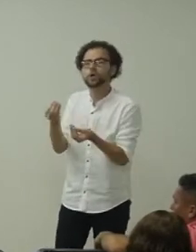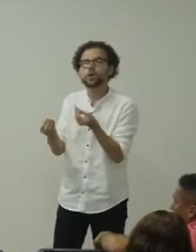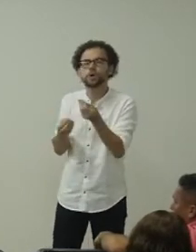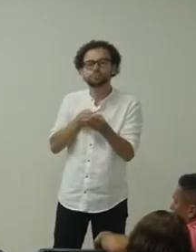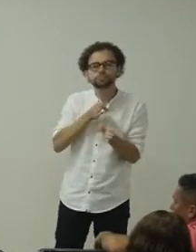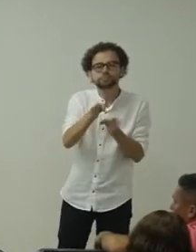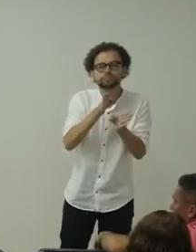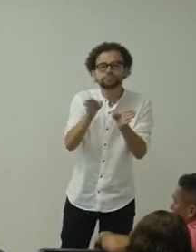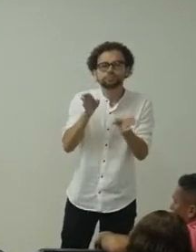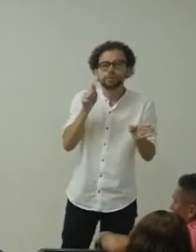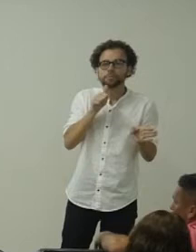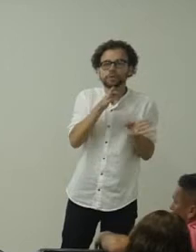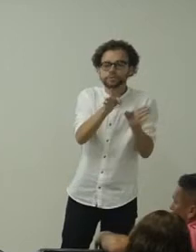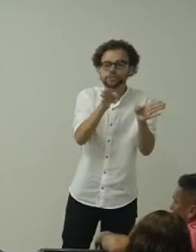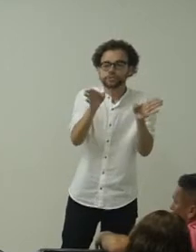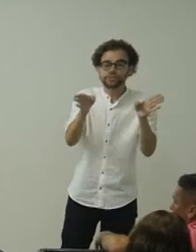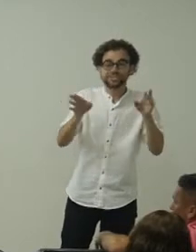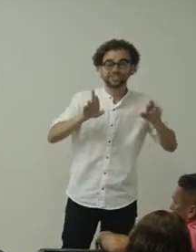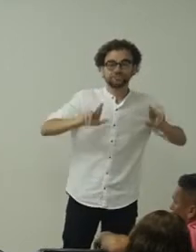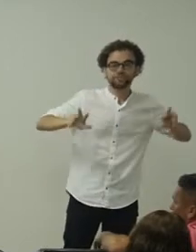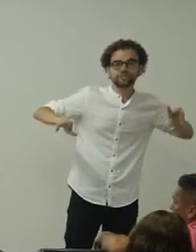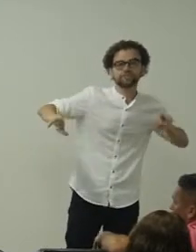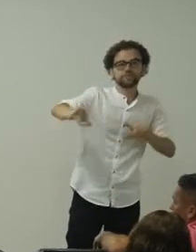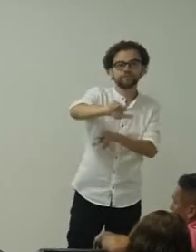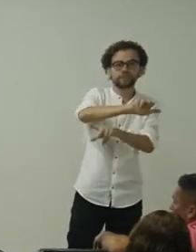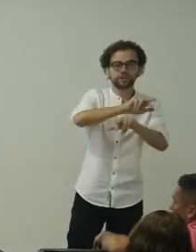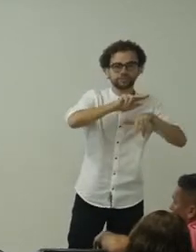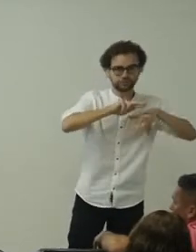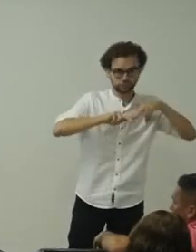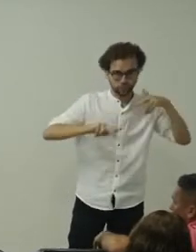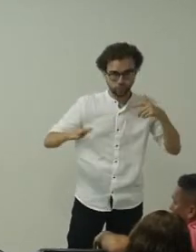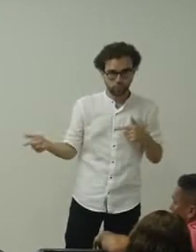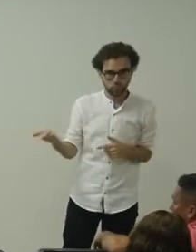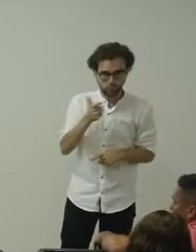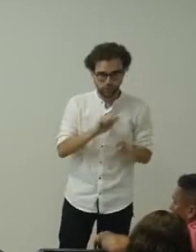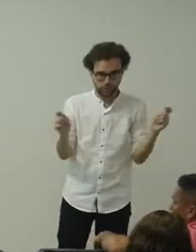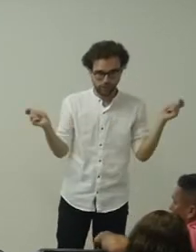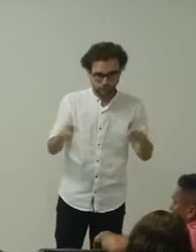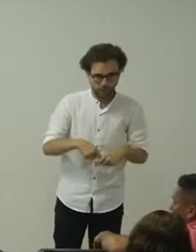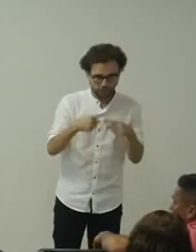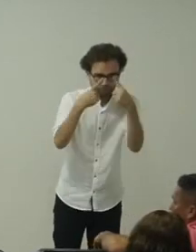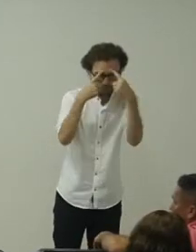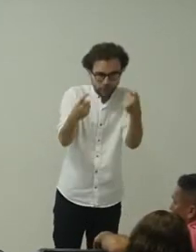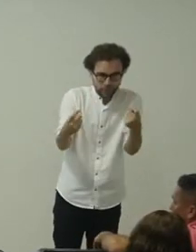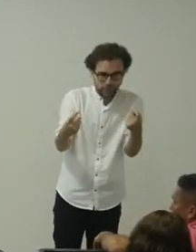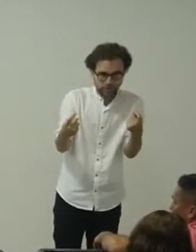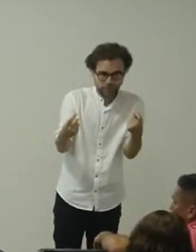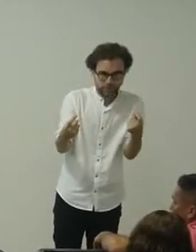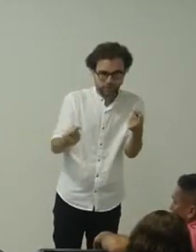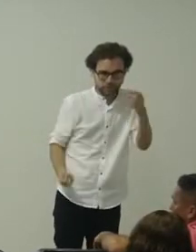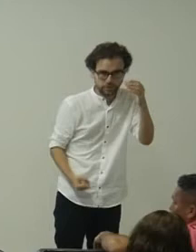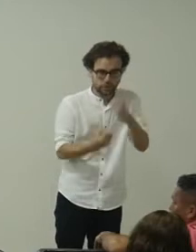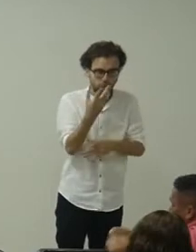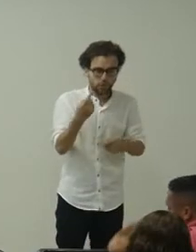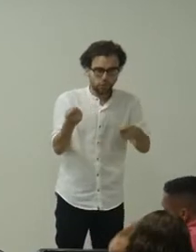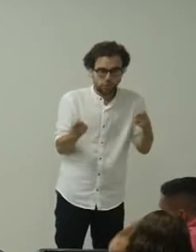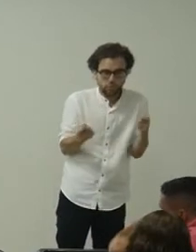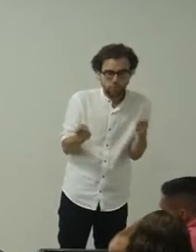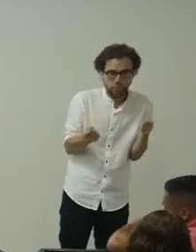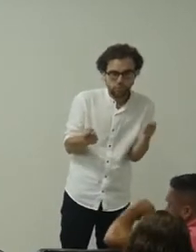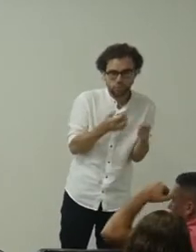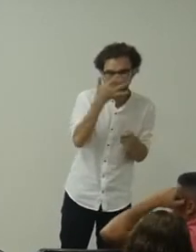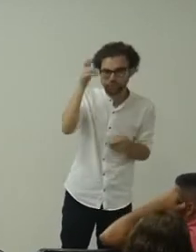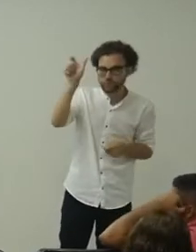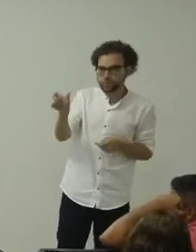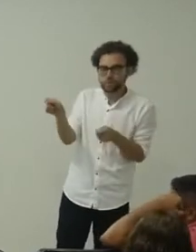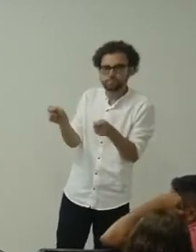e a aplicabilidade dela para os diferentes gêneros? É, são capazes de gerar violência, de gerar controle do